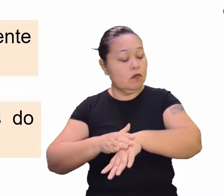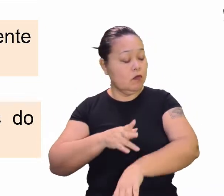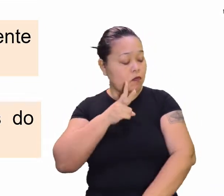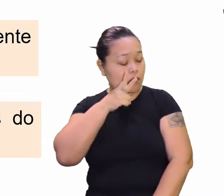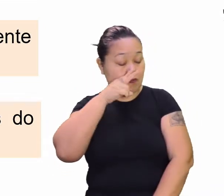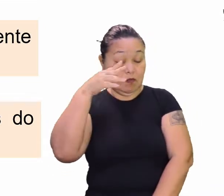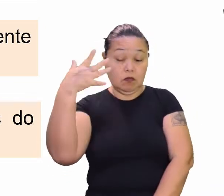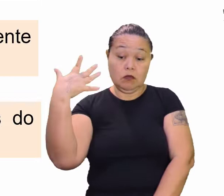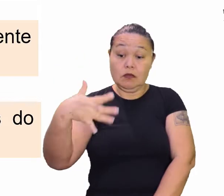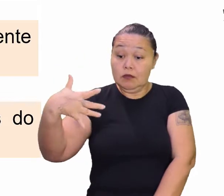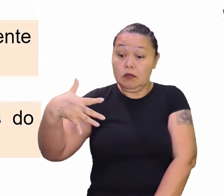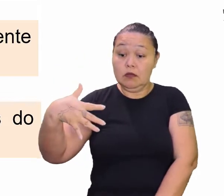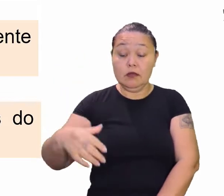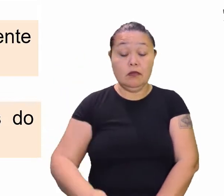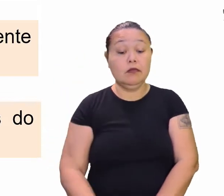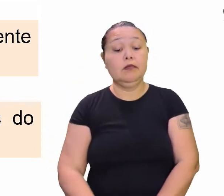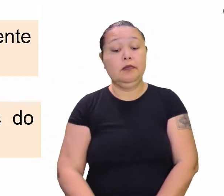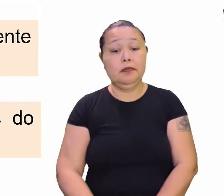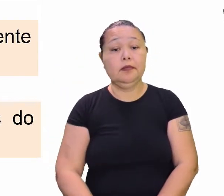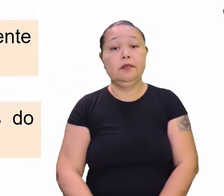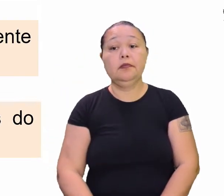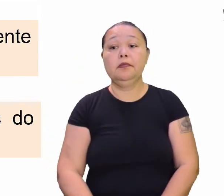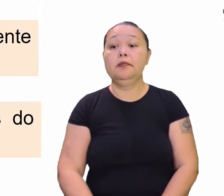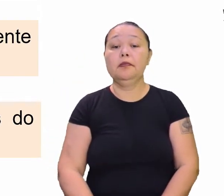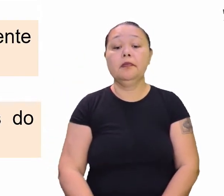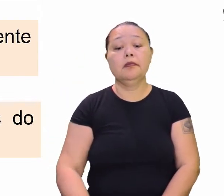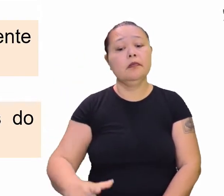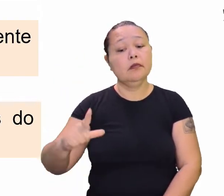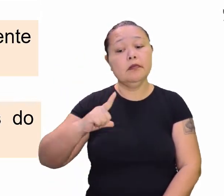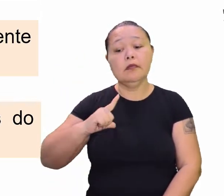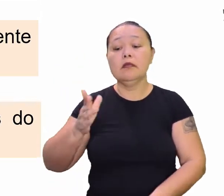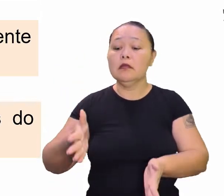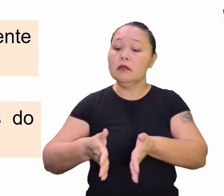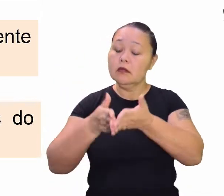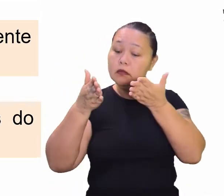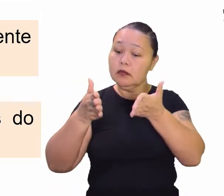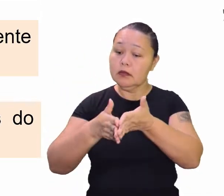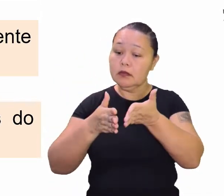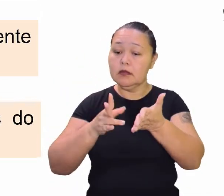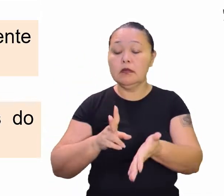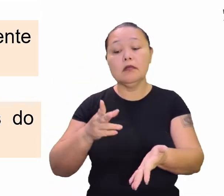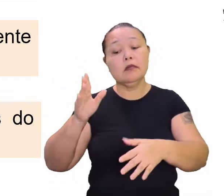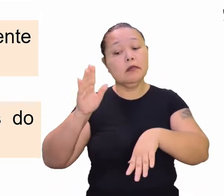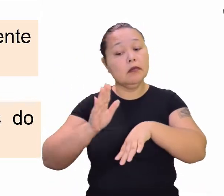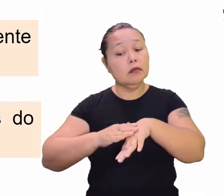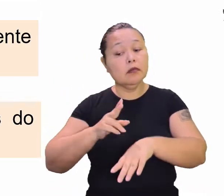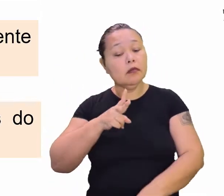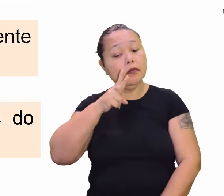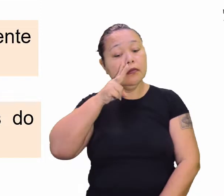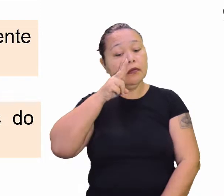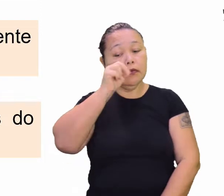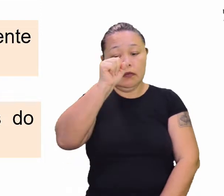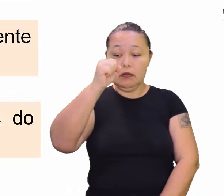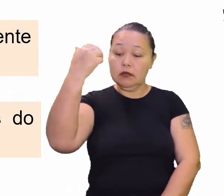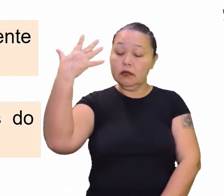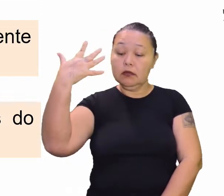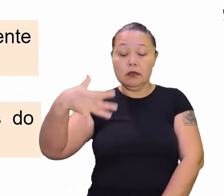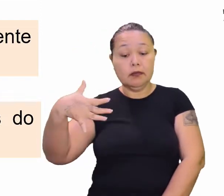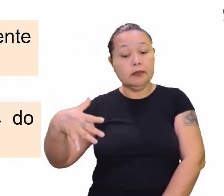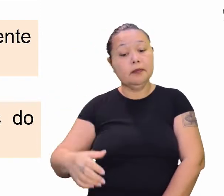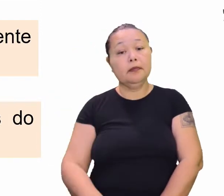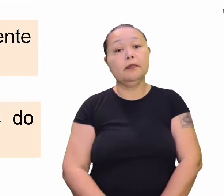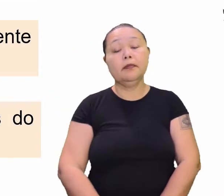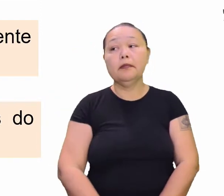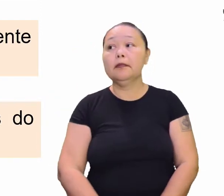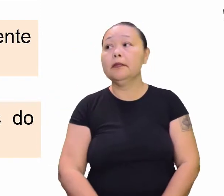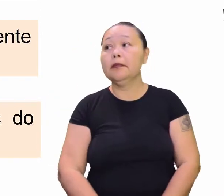mais drástica. Isso mesmo. Onde a pobreza é mais